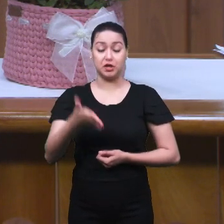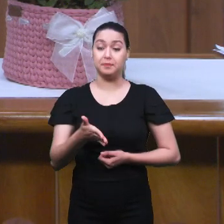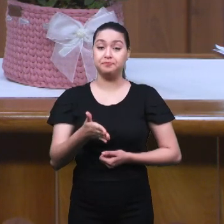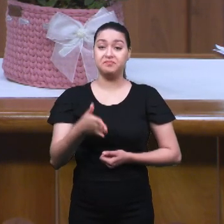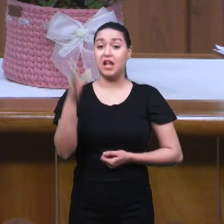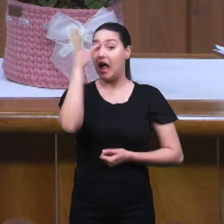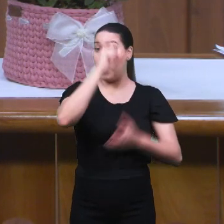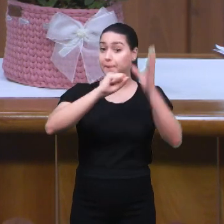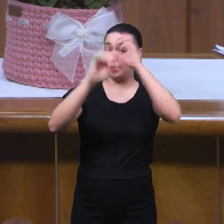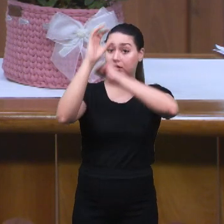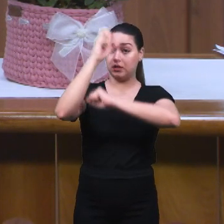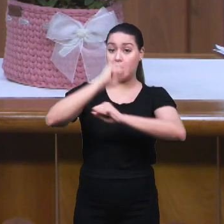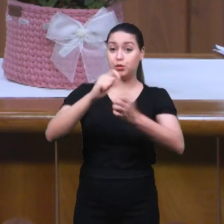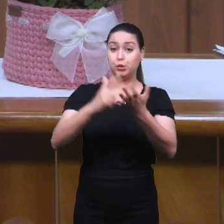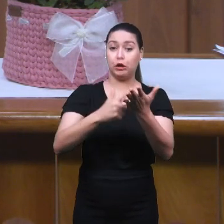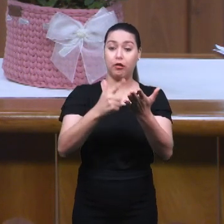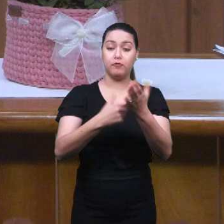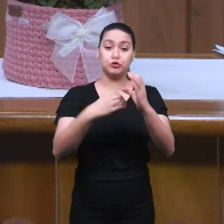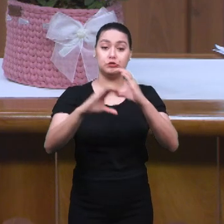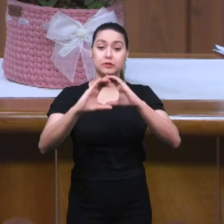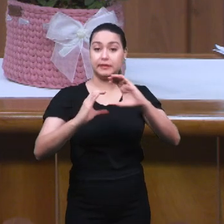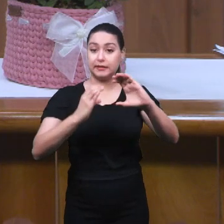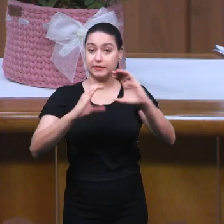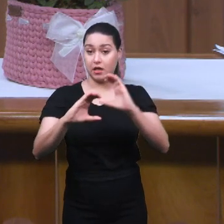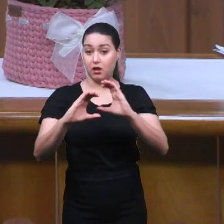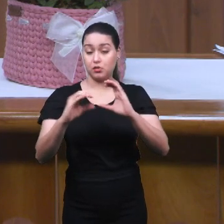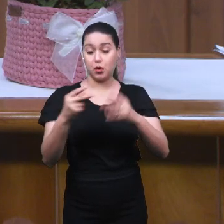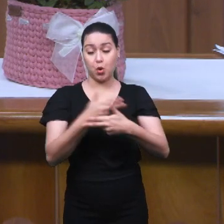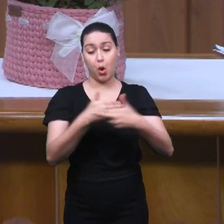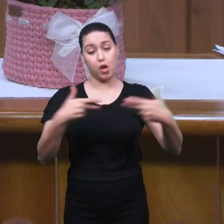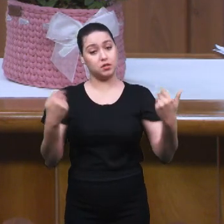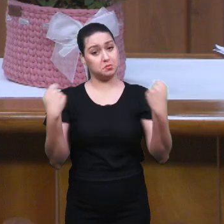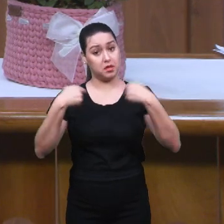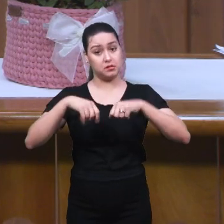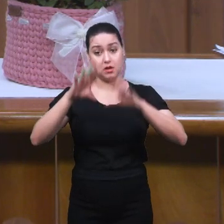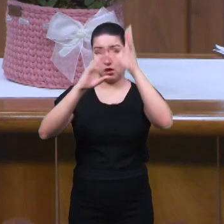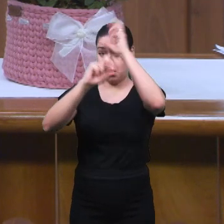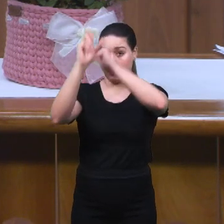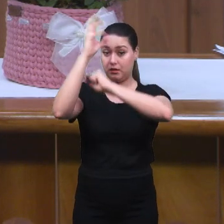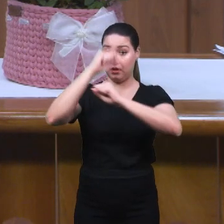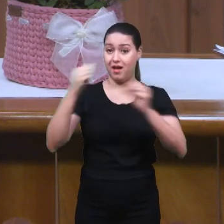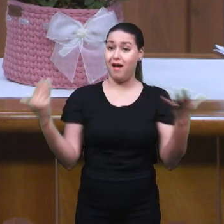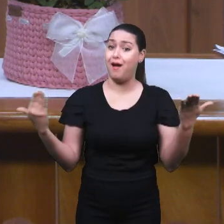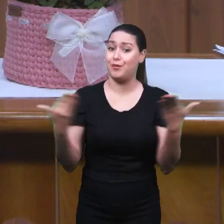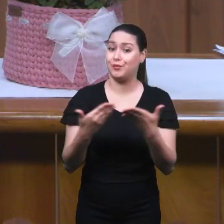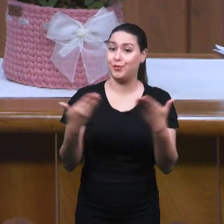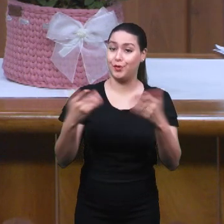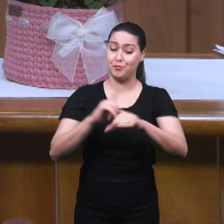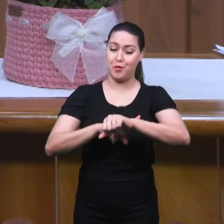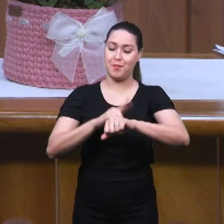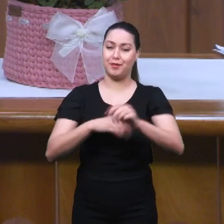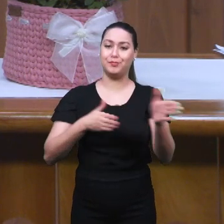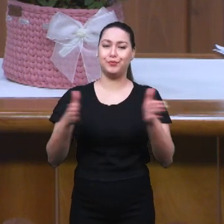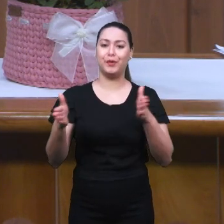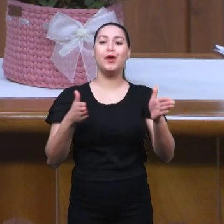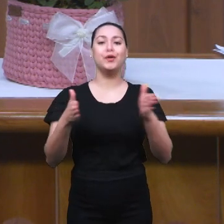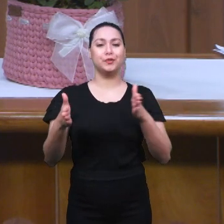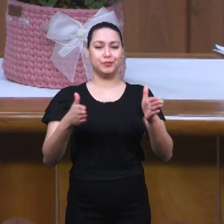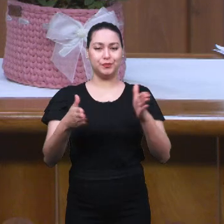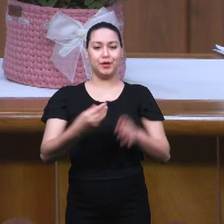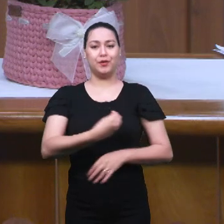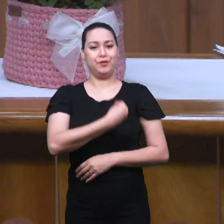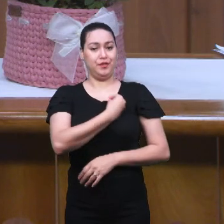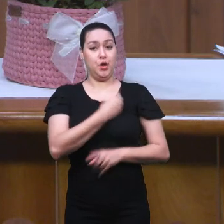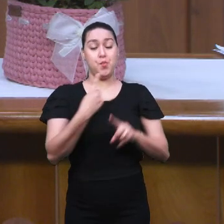Cantares aquilo que nós precisamos aprender para agora, para os dias que estamos vivendo. Por quê? Porque o livro